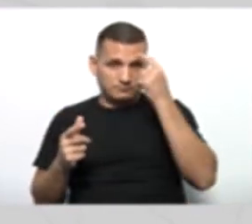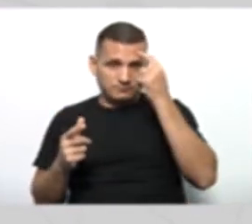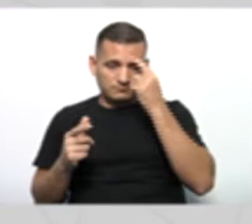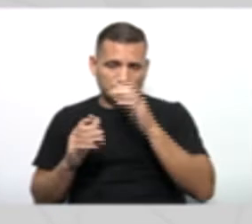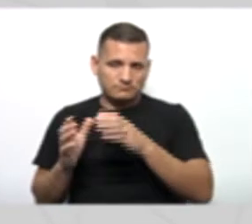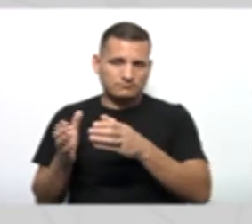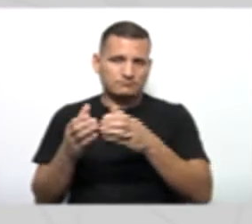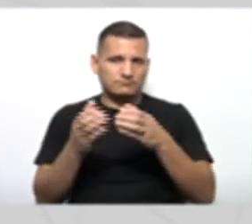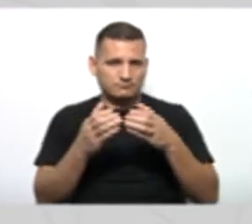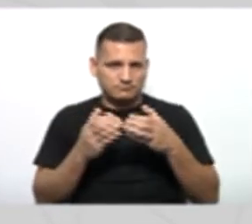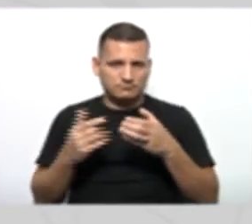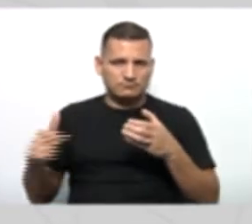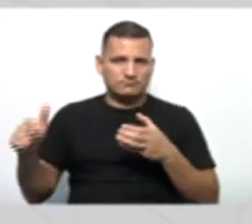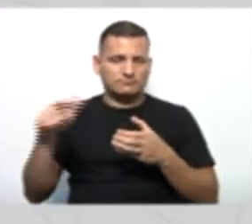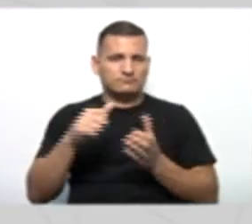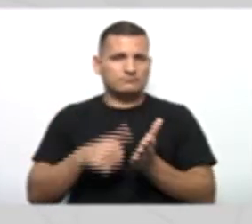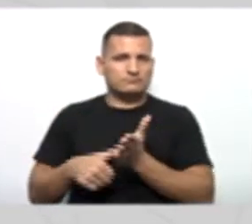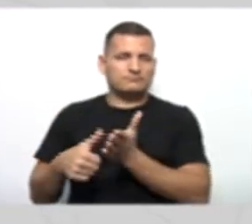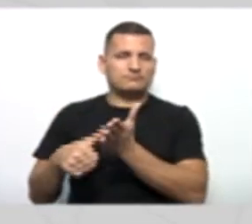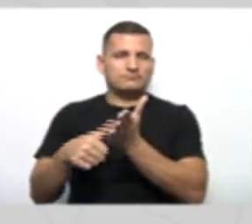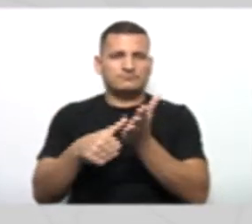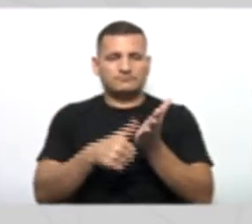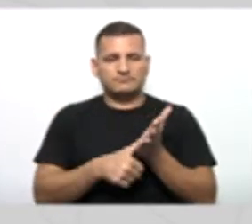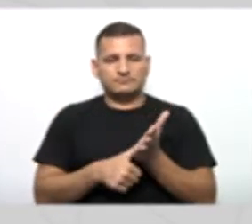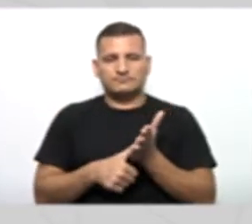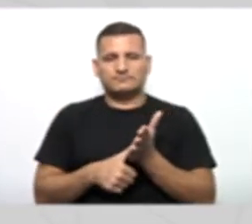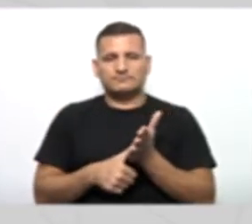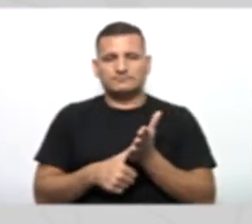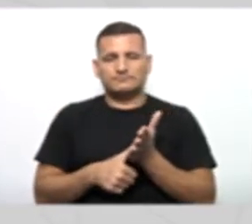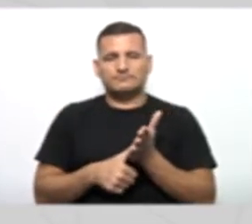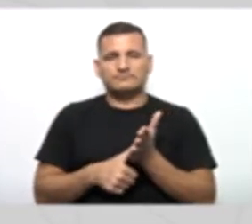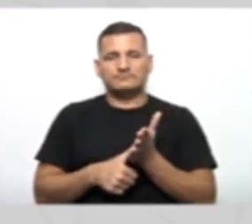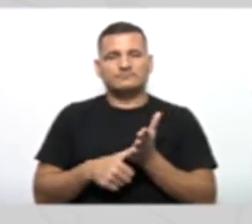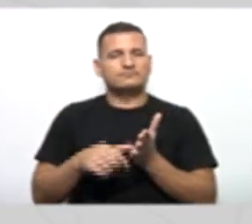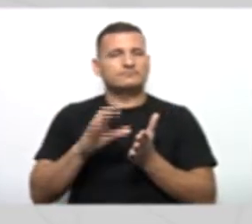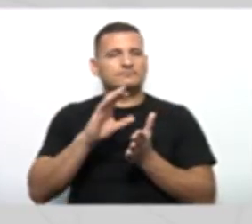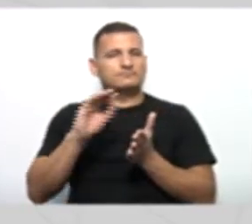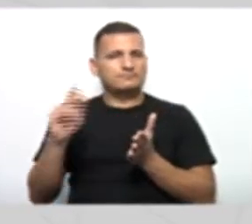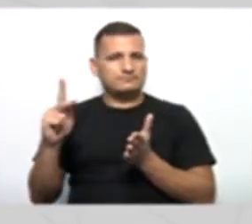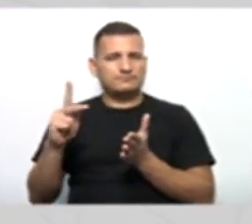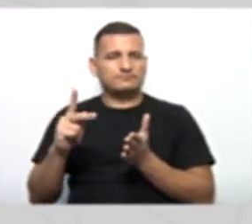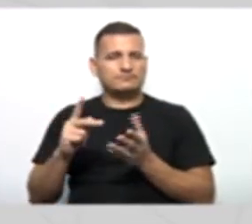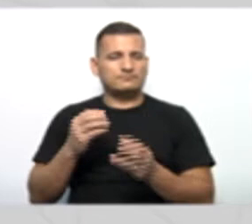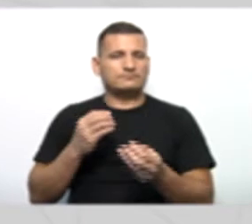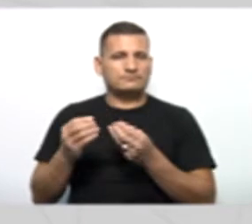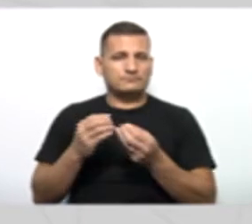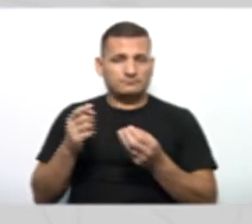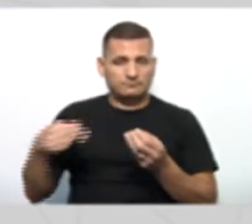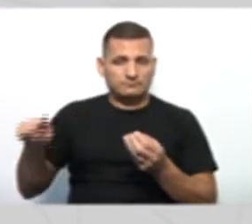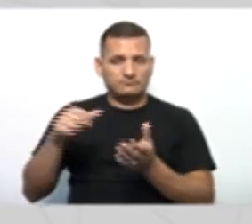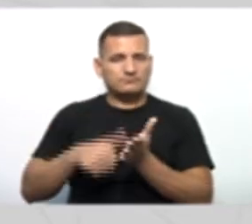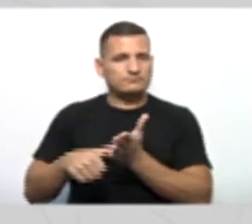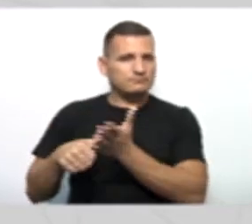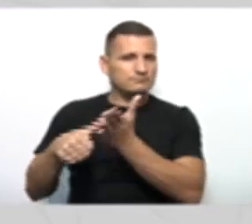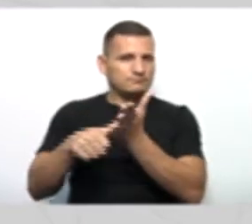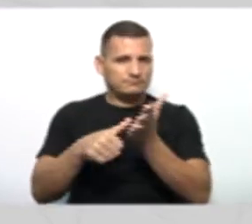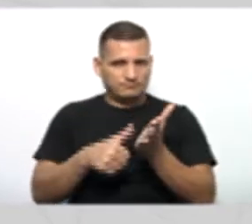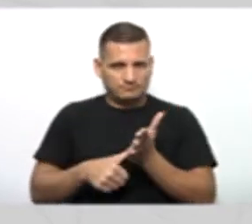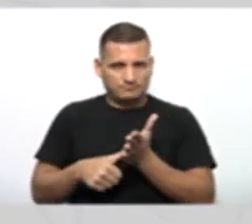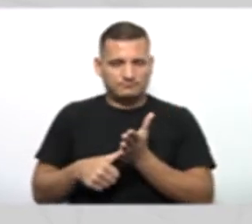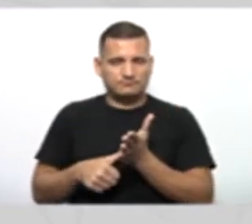com os outros associados da cooperativa a forma que usa associados